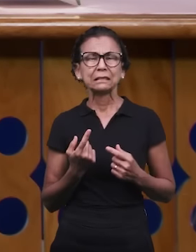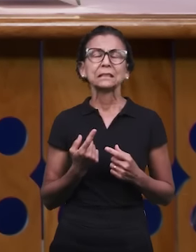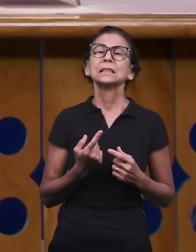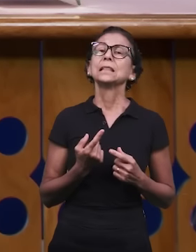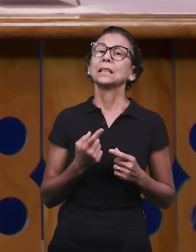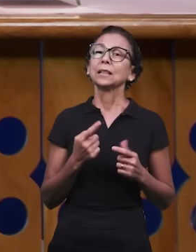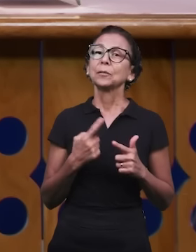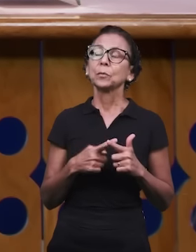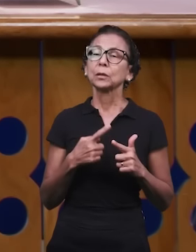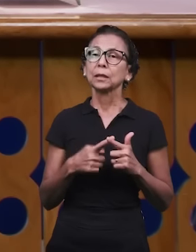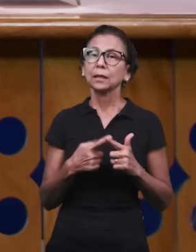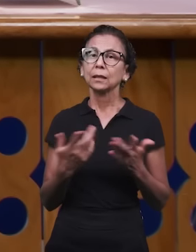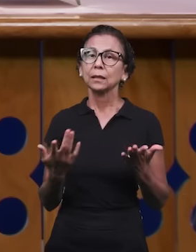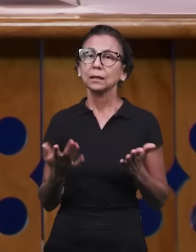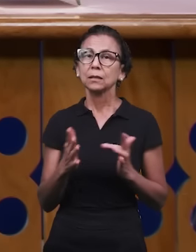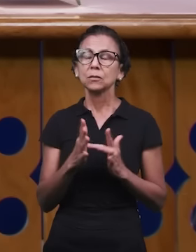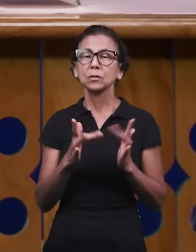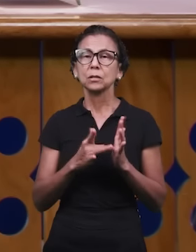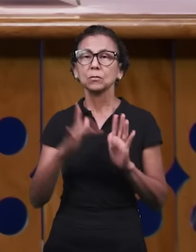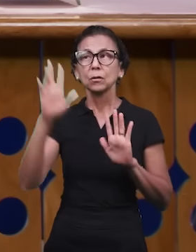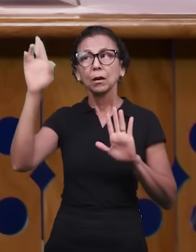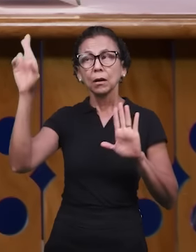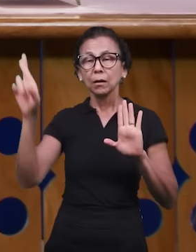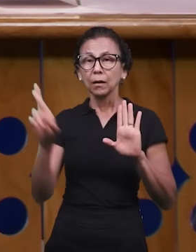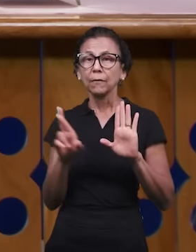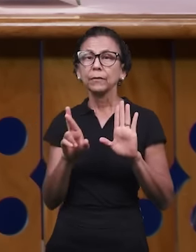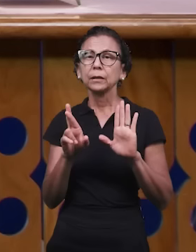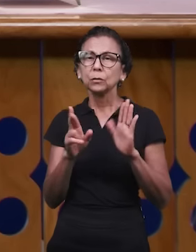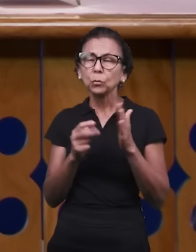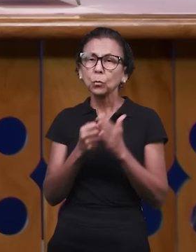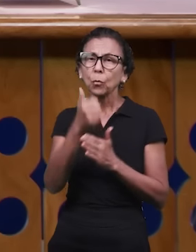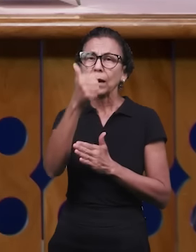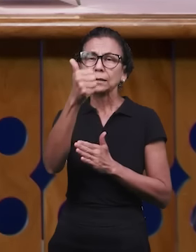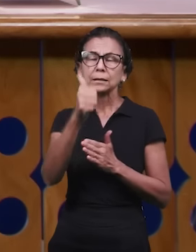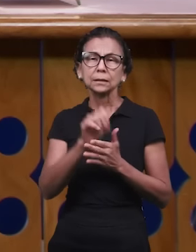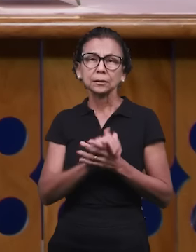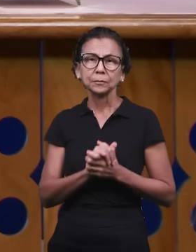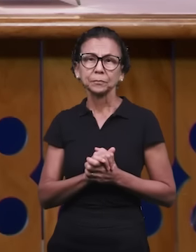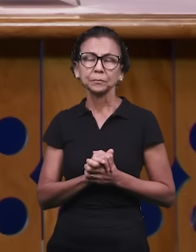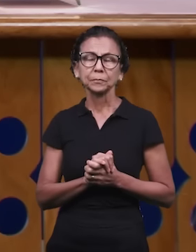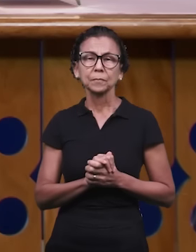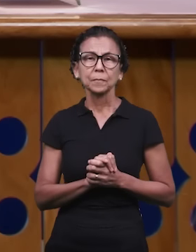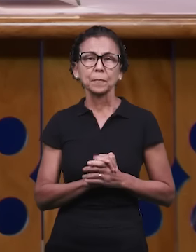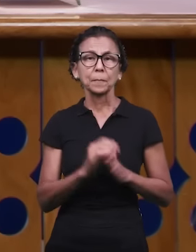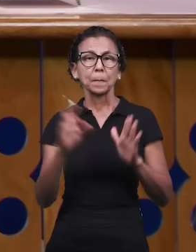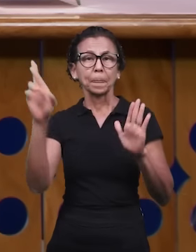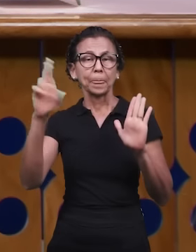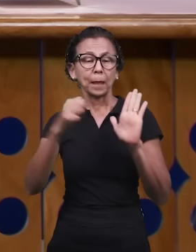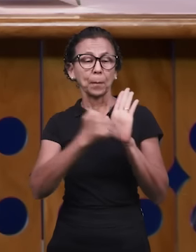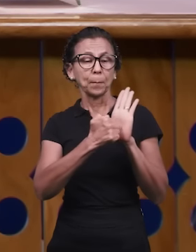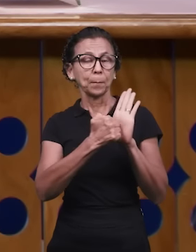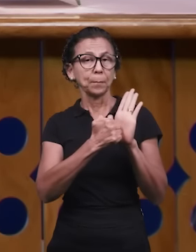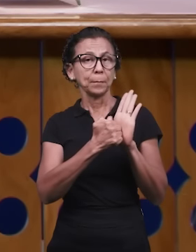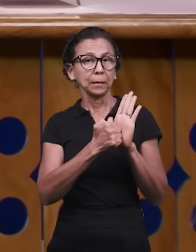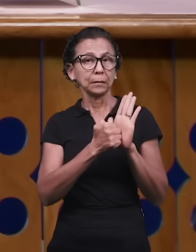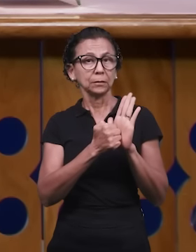portas. E aqui, na carta à igreja de Laodiceia,